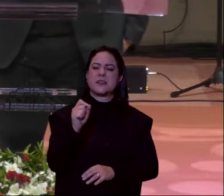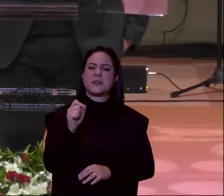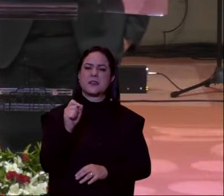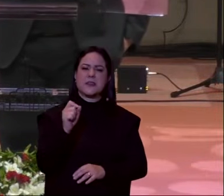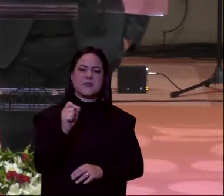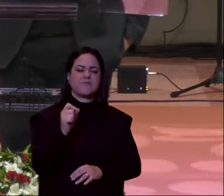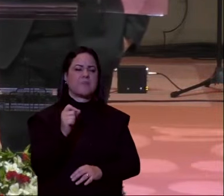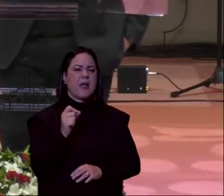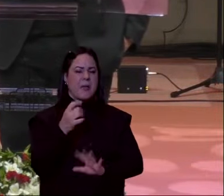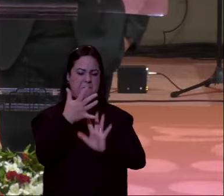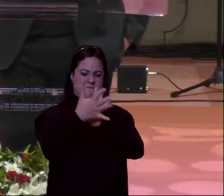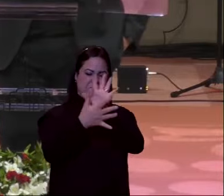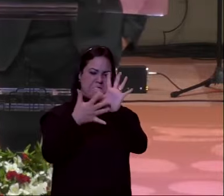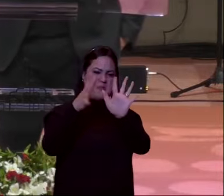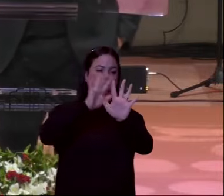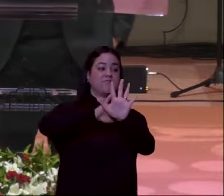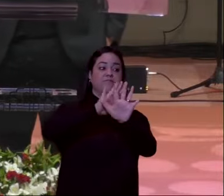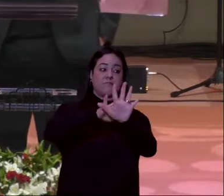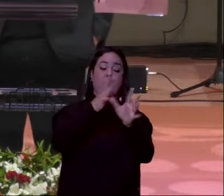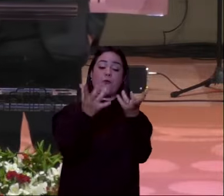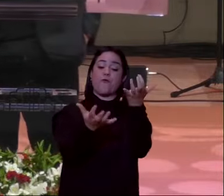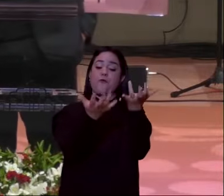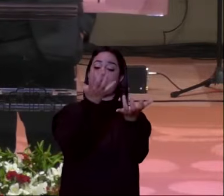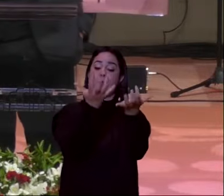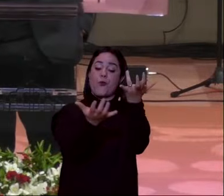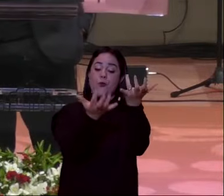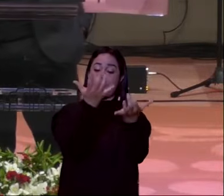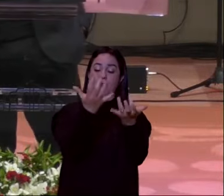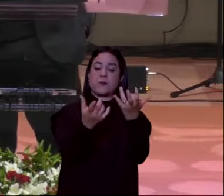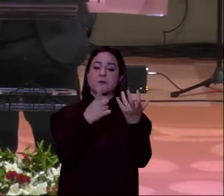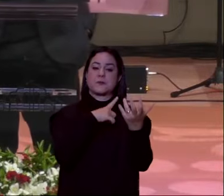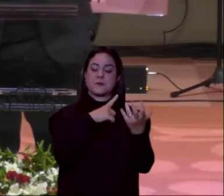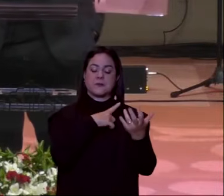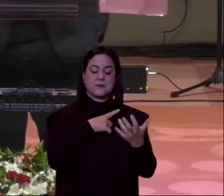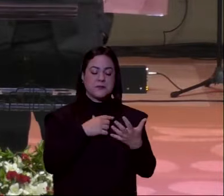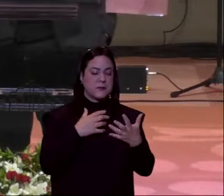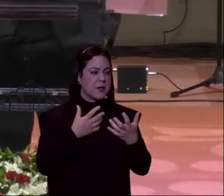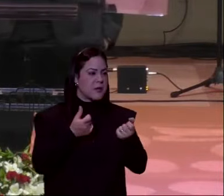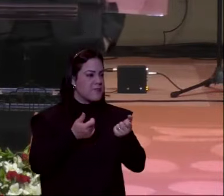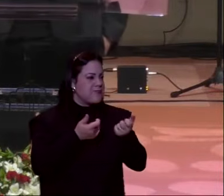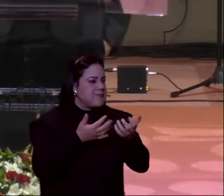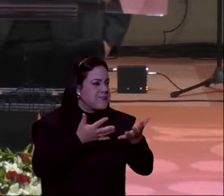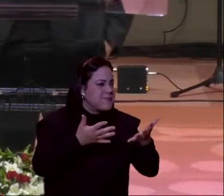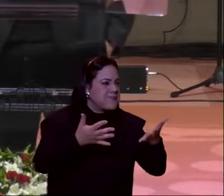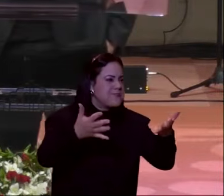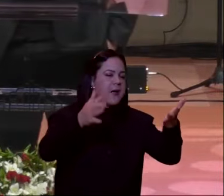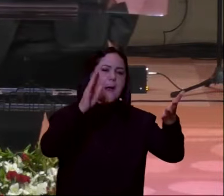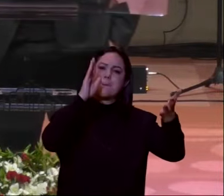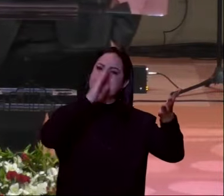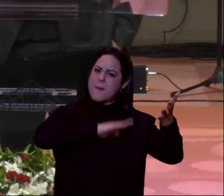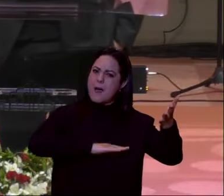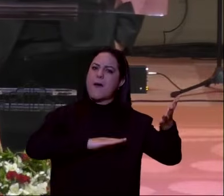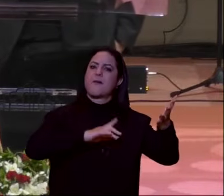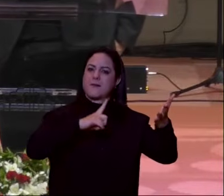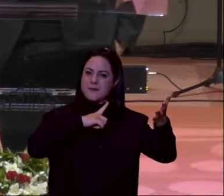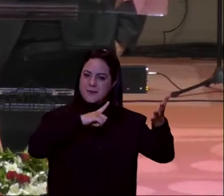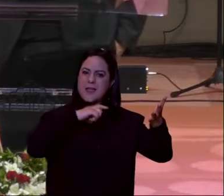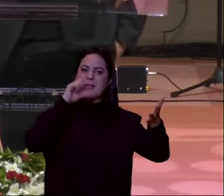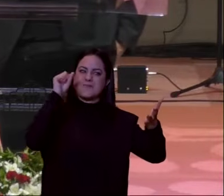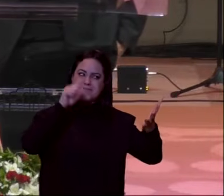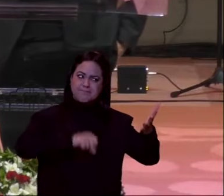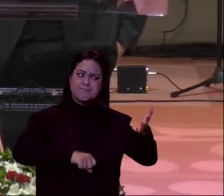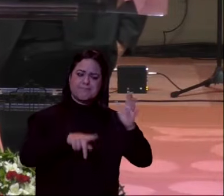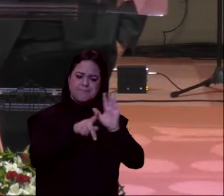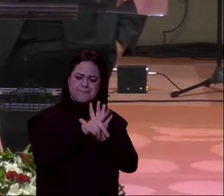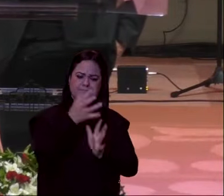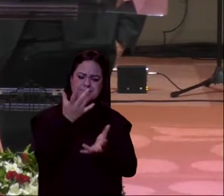um mundo de maldade, ocupa o seu lugar no nosso corpo e espalha o mal em todo o nosso ser. Como o fogo que vem do